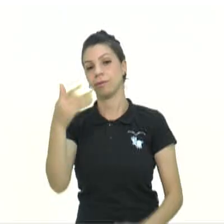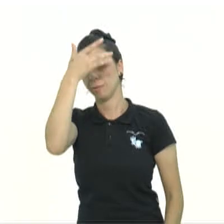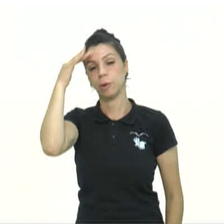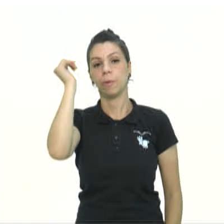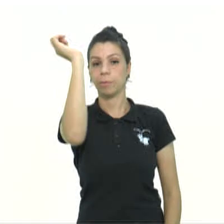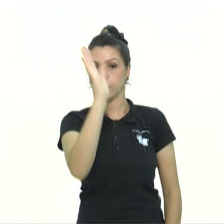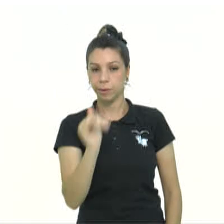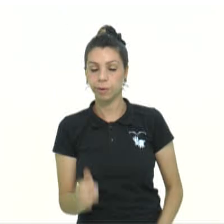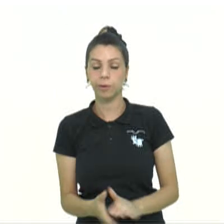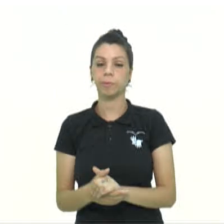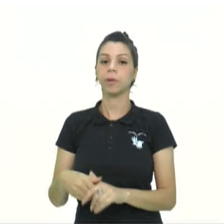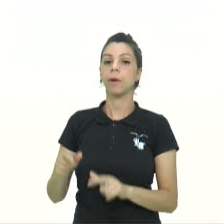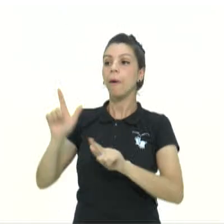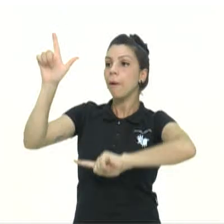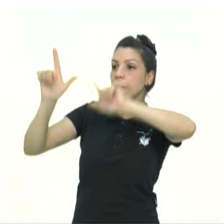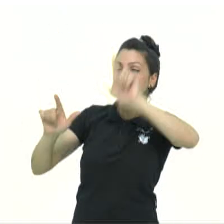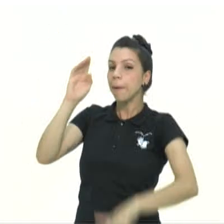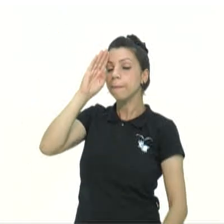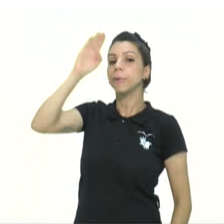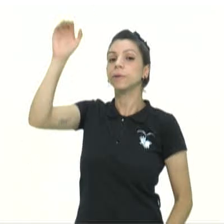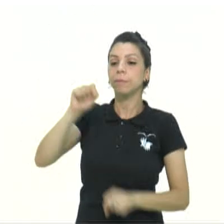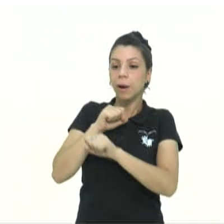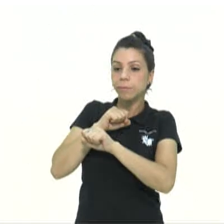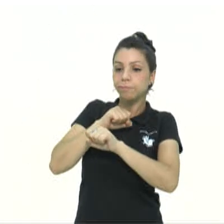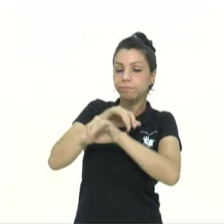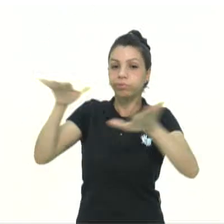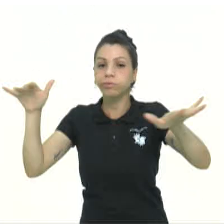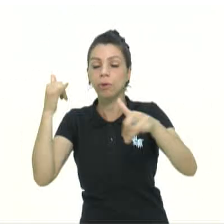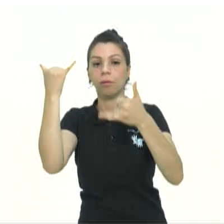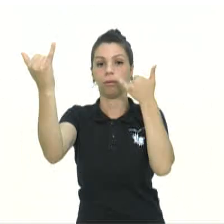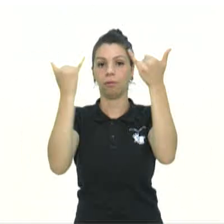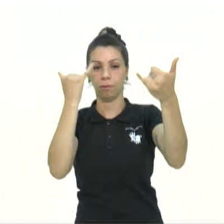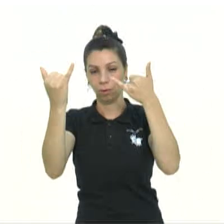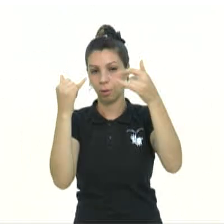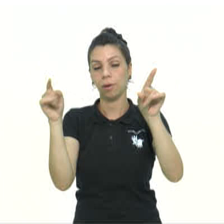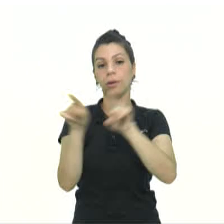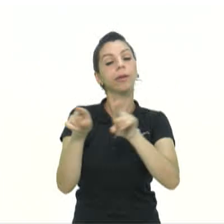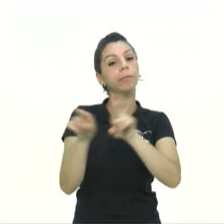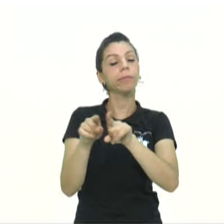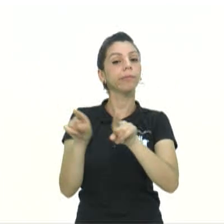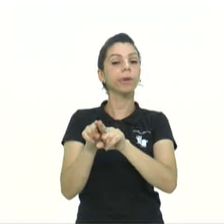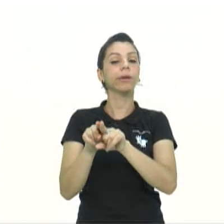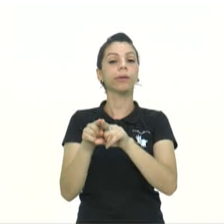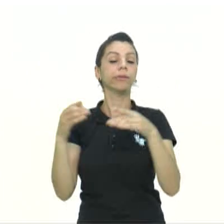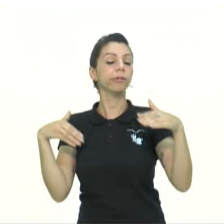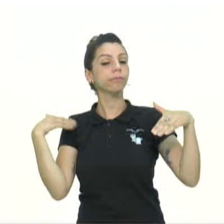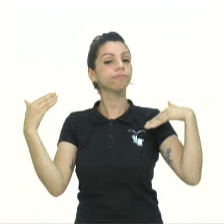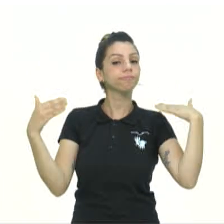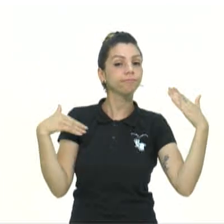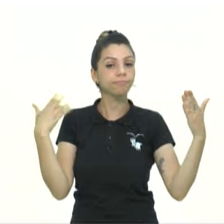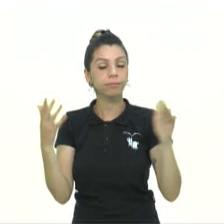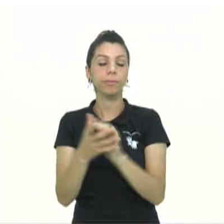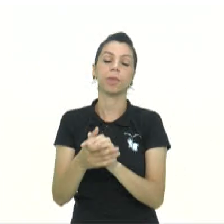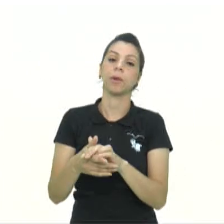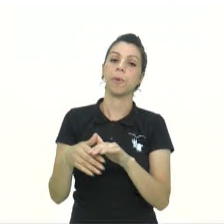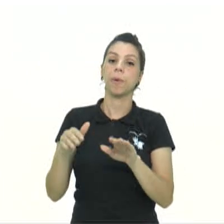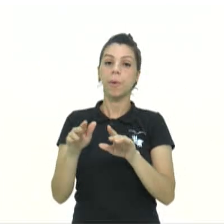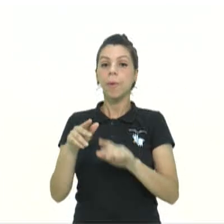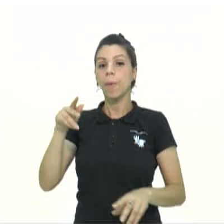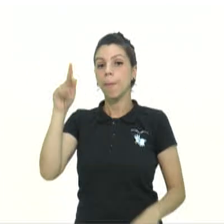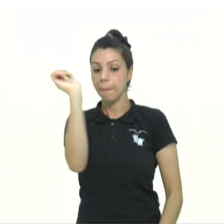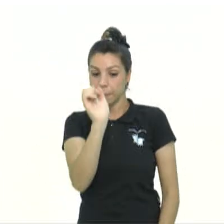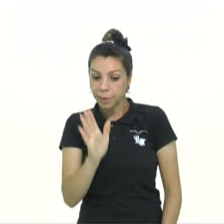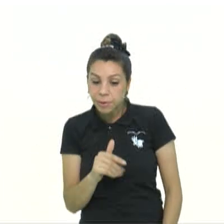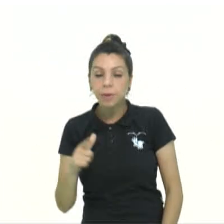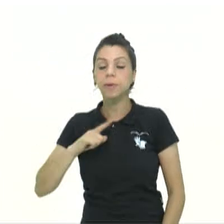estava consolidada como principal veículo de informação e de lazer dos brasileiros. Os brasileiros já se reuniam